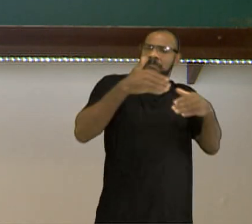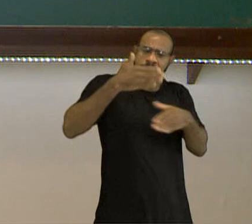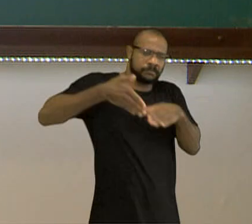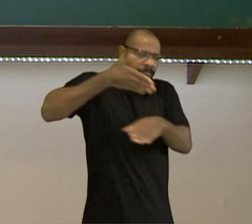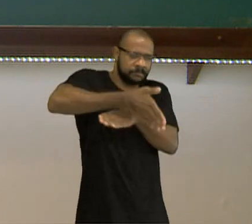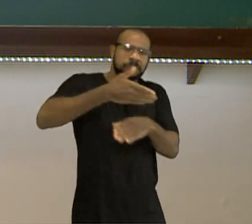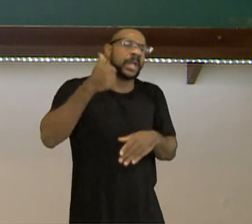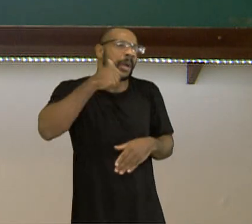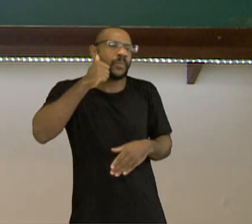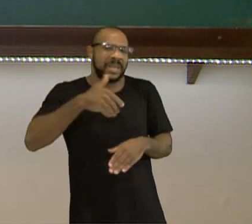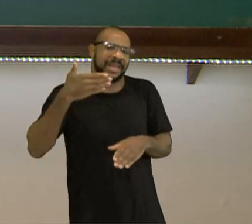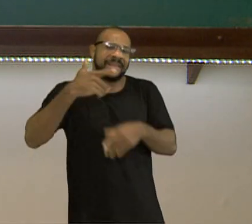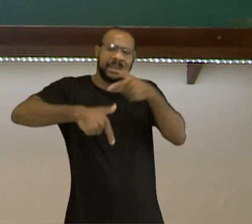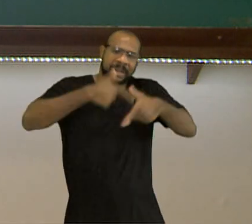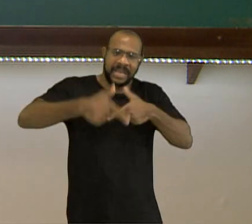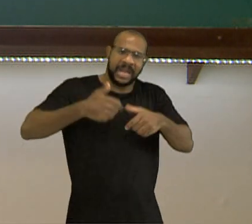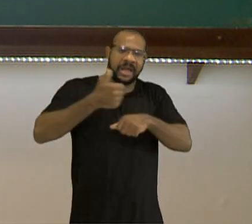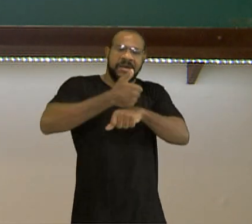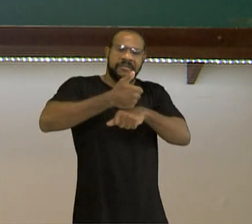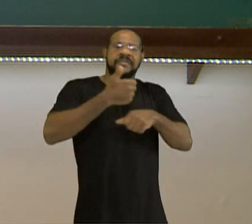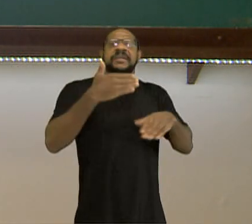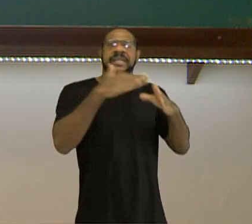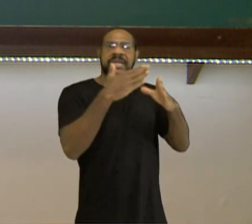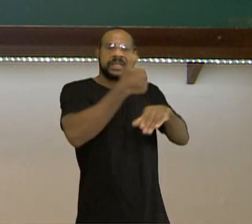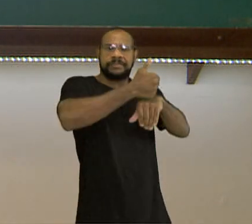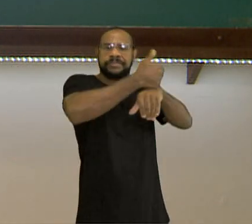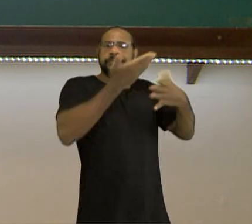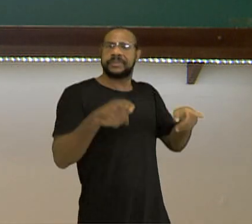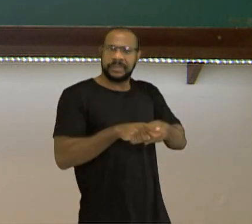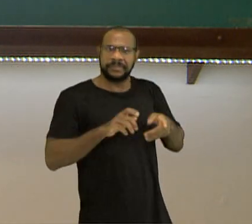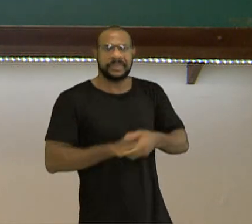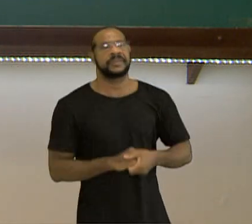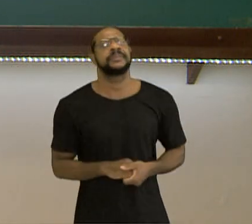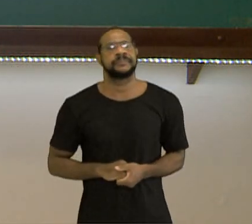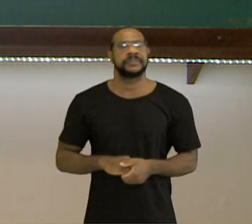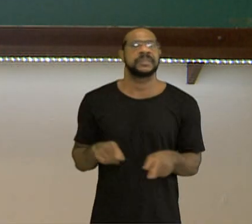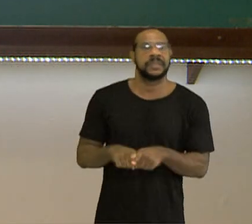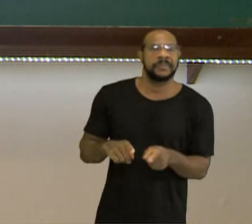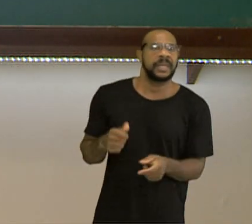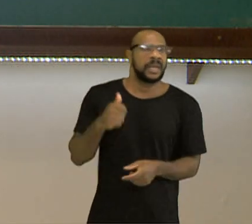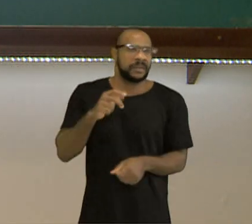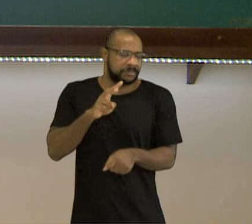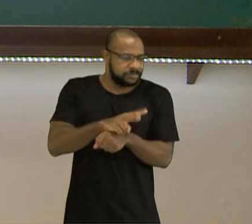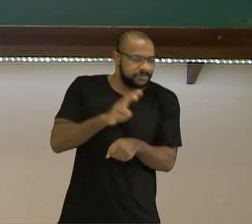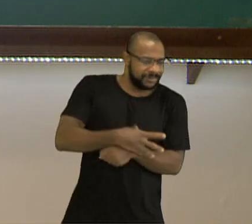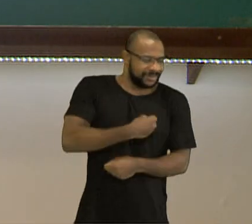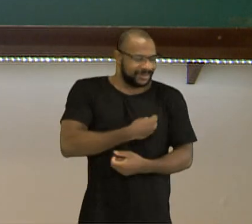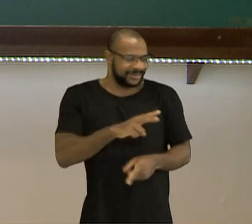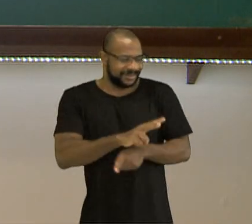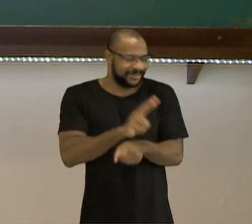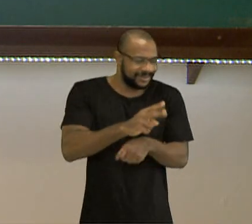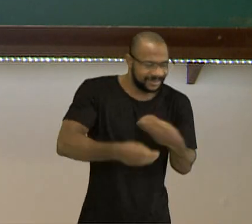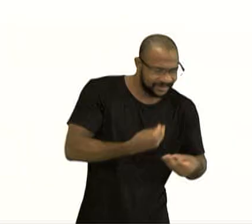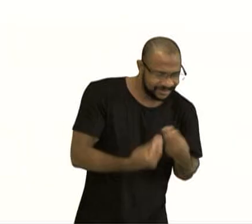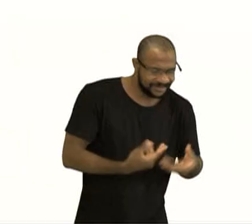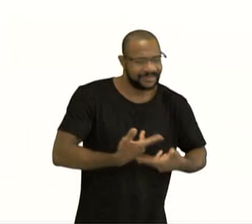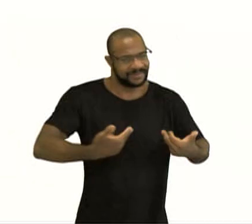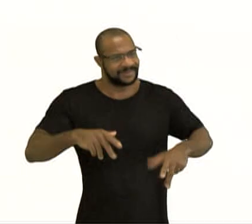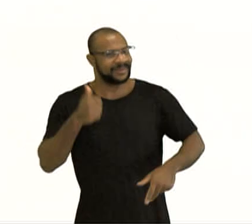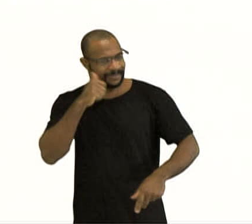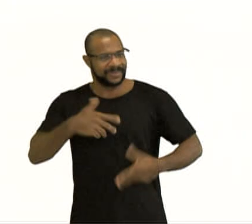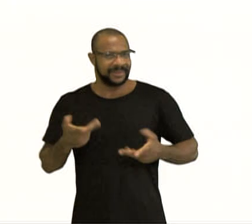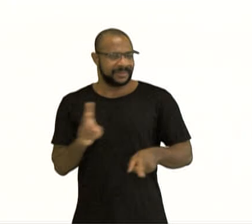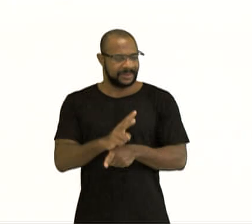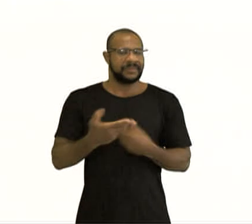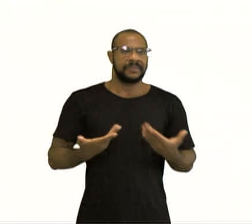alugados, inclusive aquelas escravas destinadas a serem amas de leite. Pessoal, a utilização, então, da mão de obra